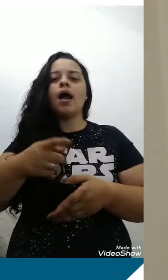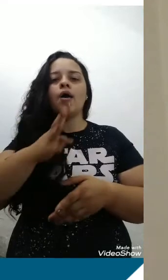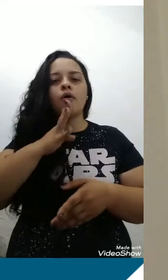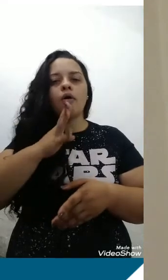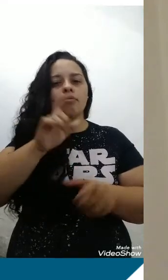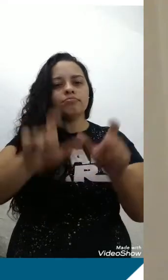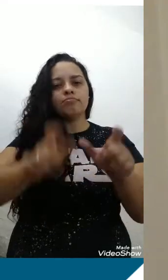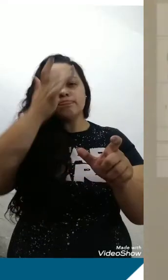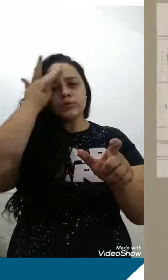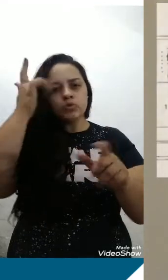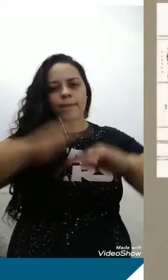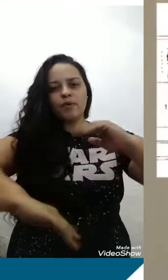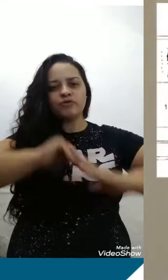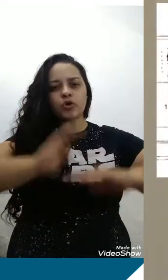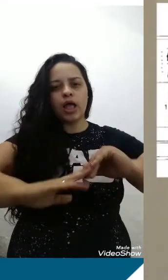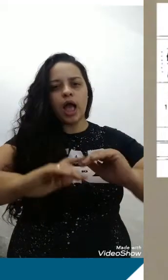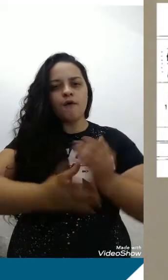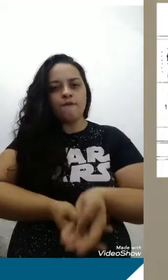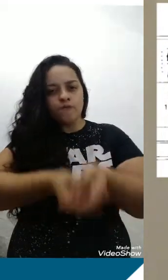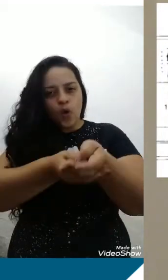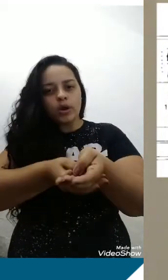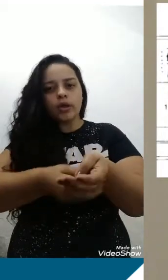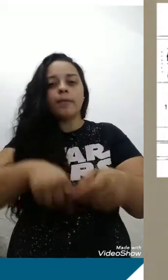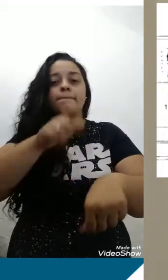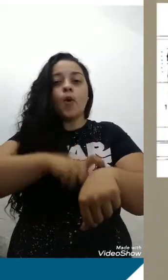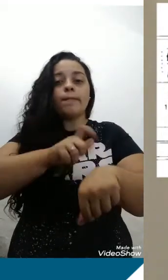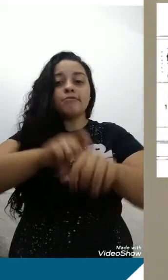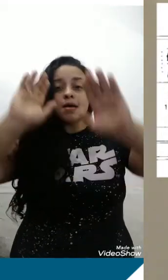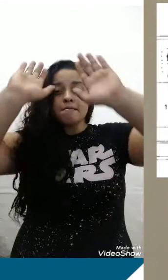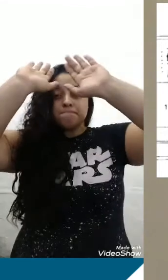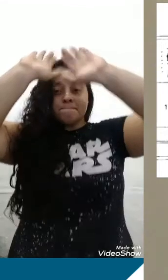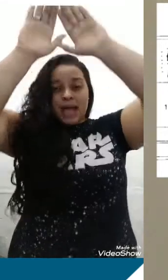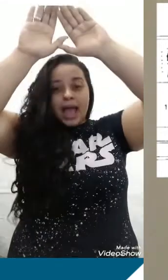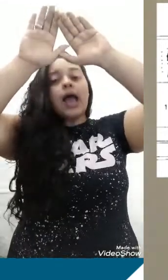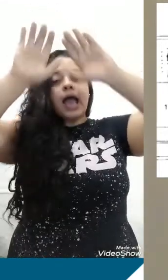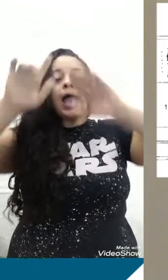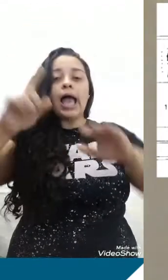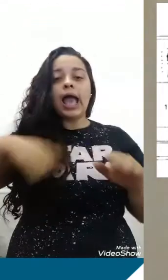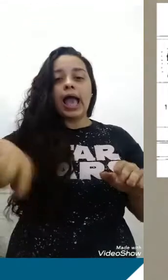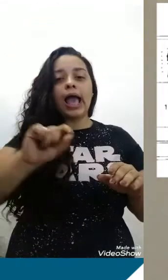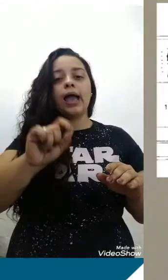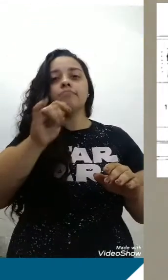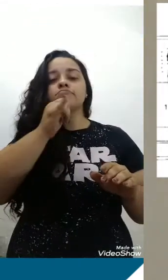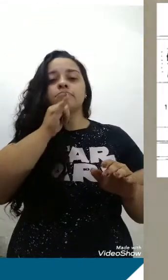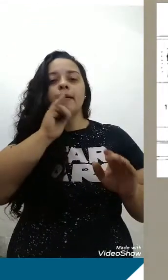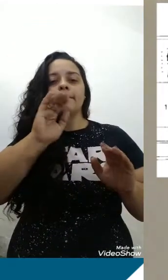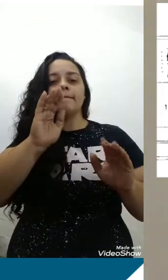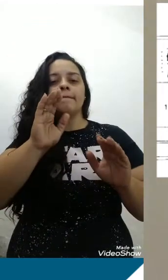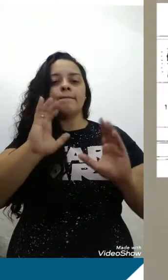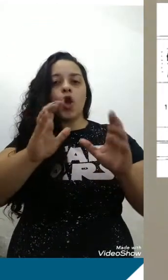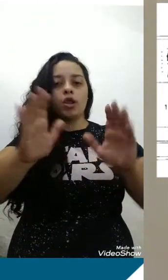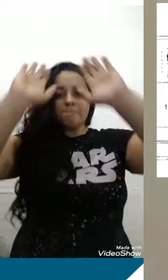aquilo que os jogadores de vôlei, por exemplo, fazem para pular e efetuar